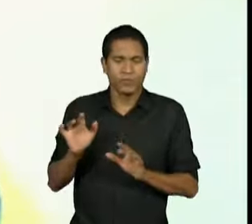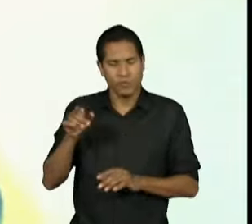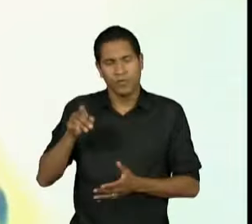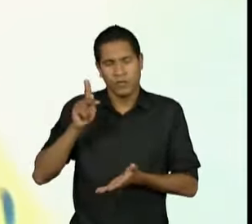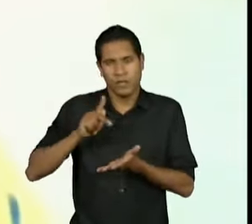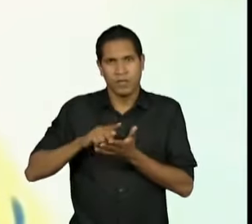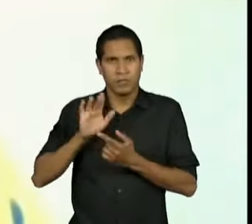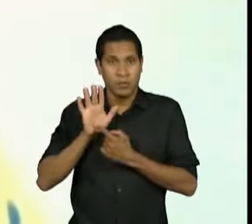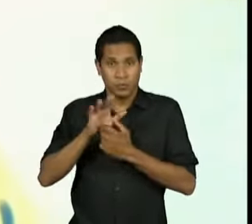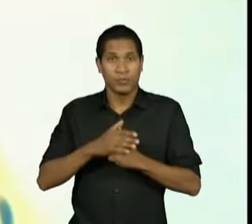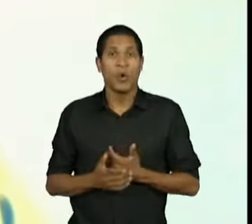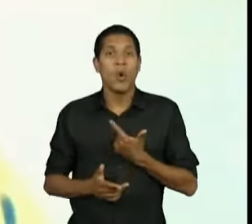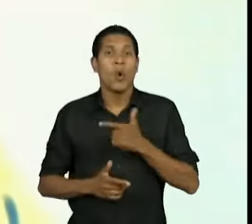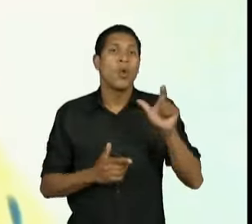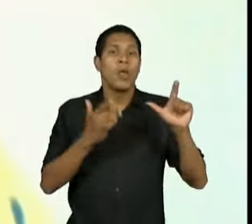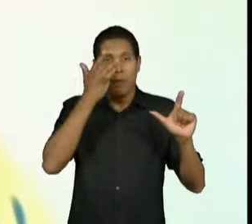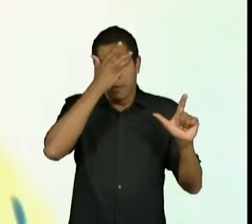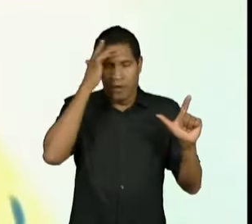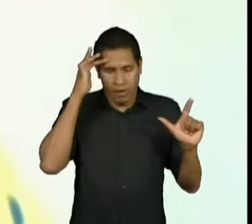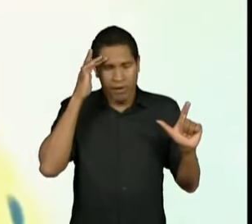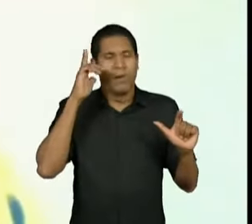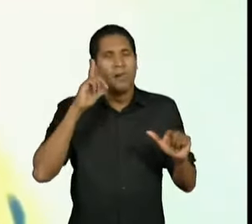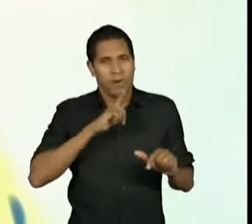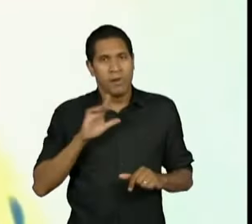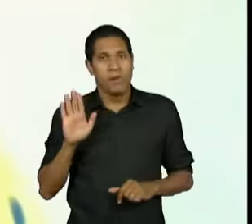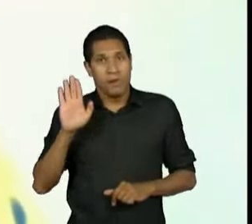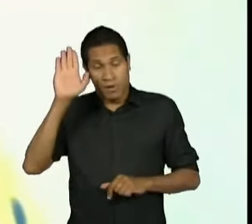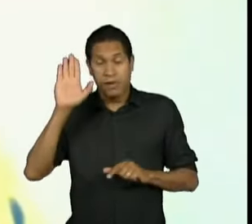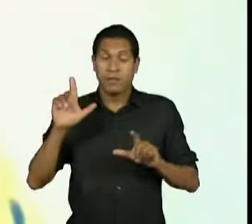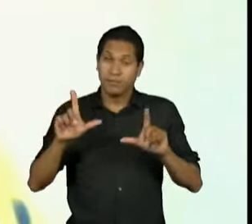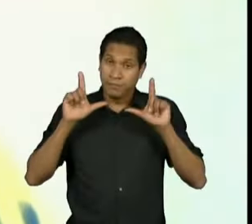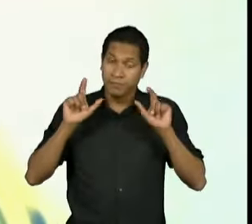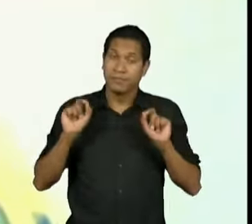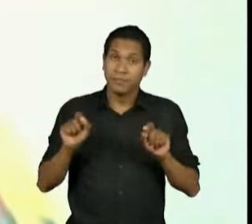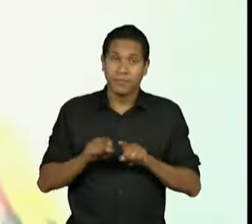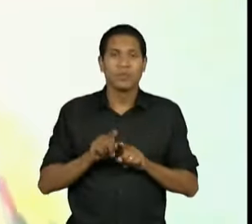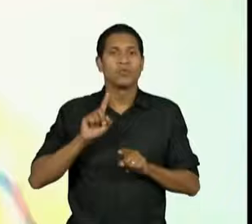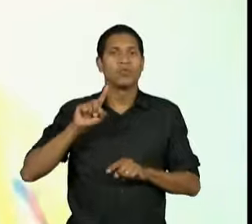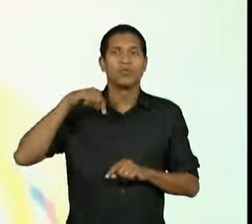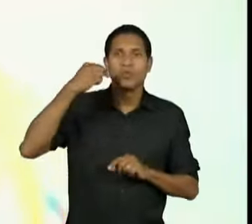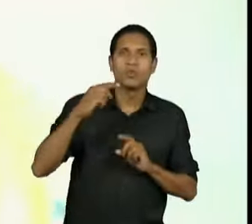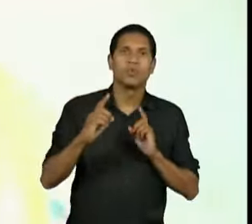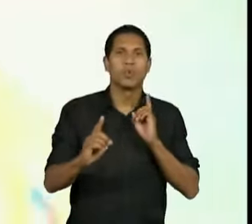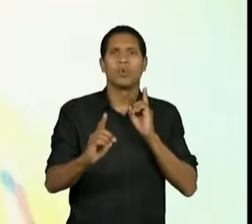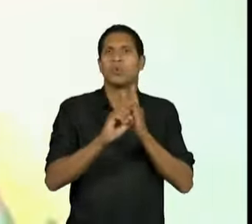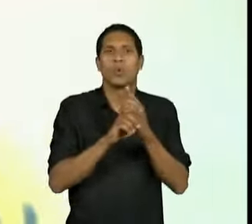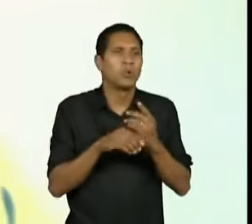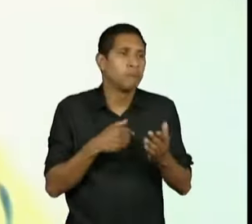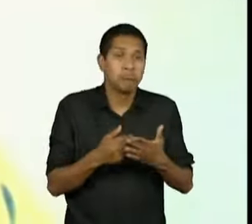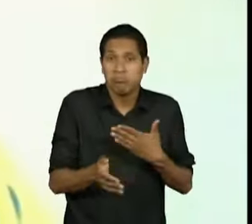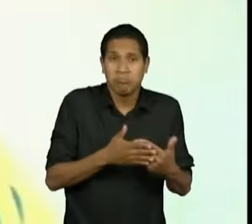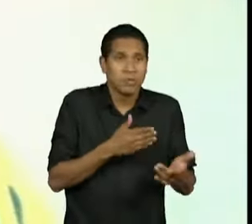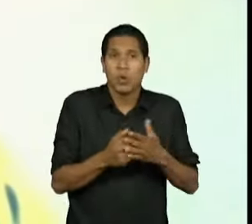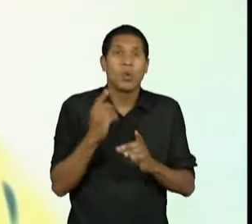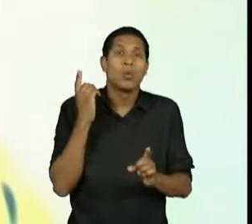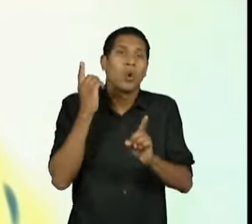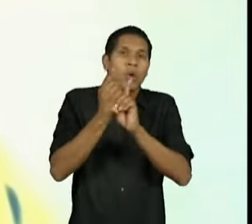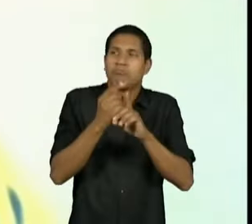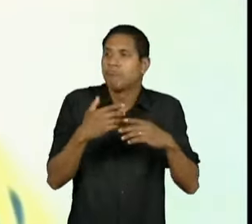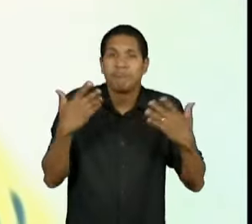sincero. Uma outra pessoa candidata também, num dado momento, a gente se encontrou casualmente, não tinha nada a